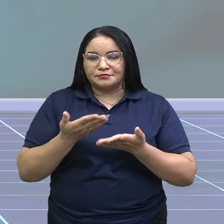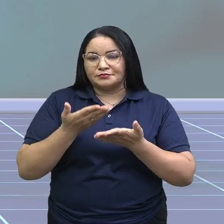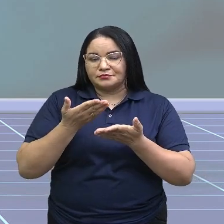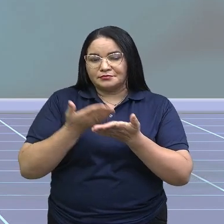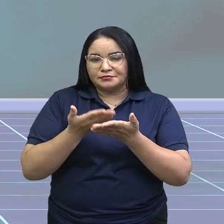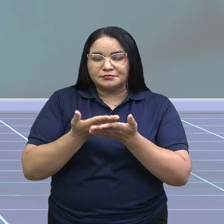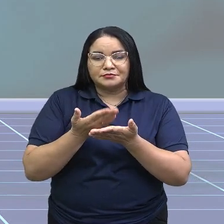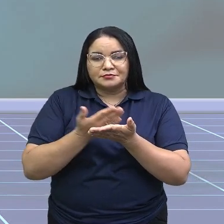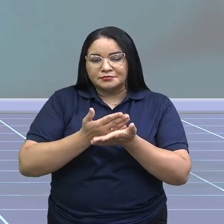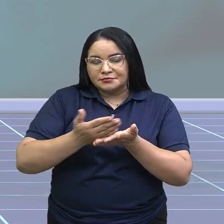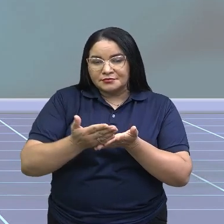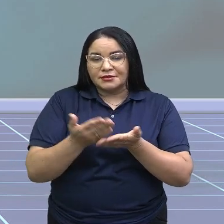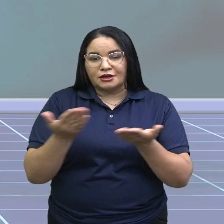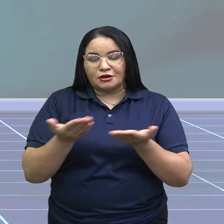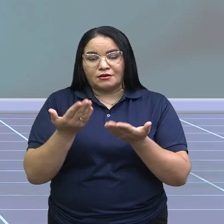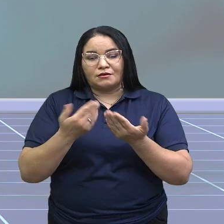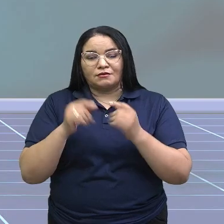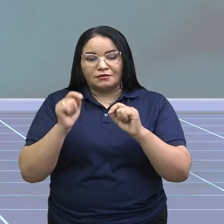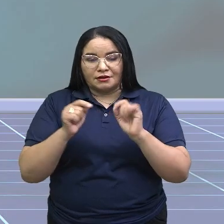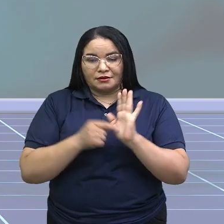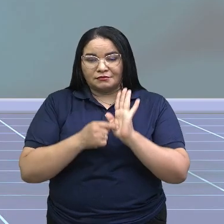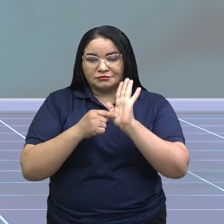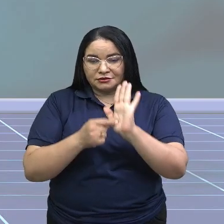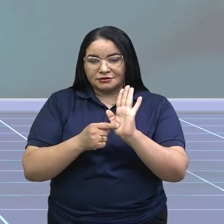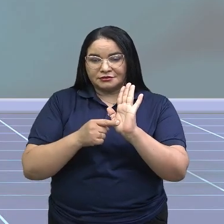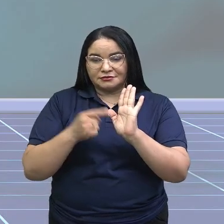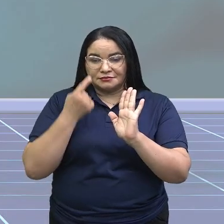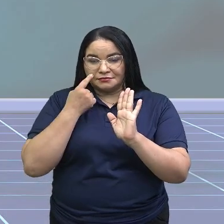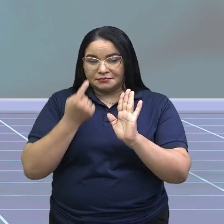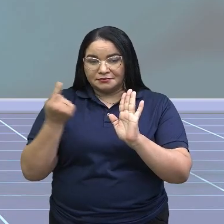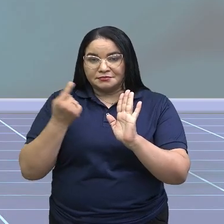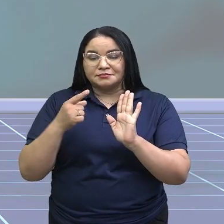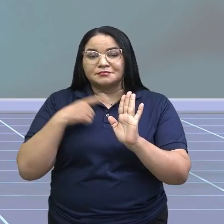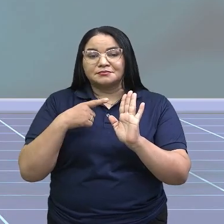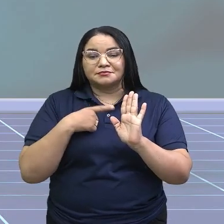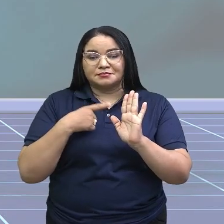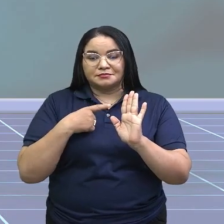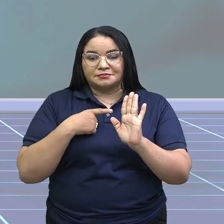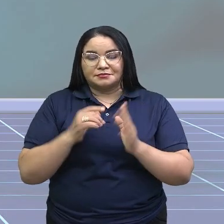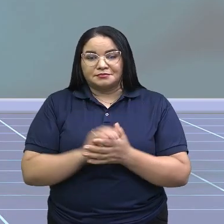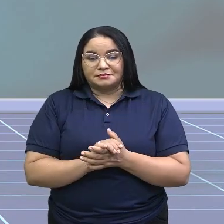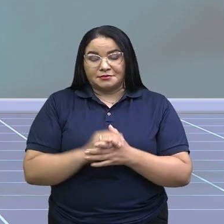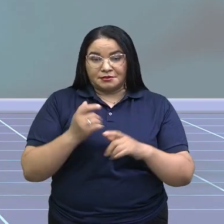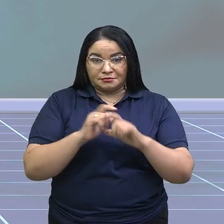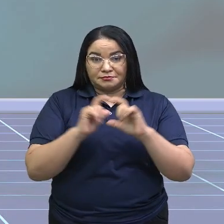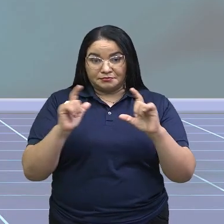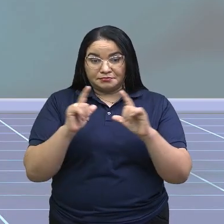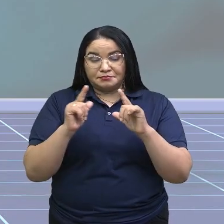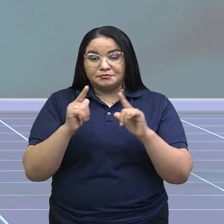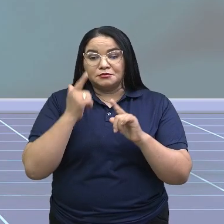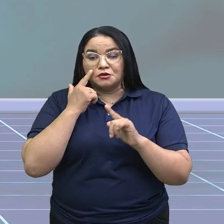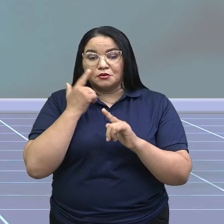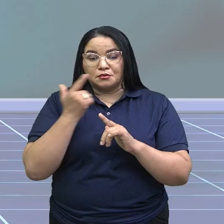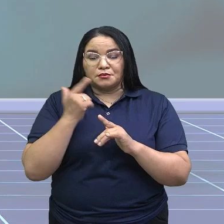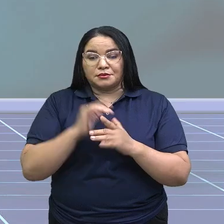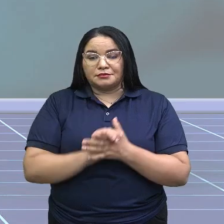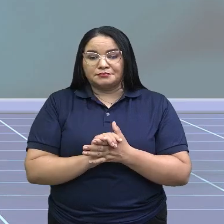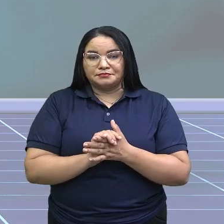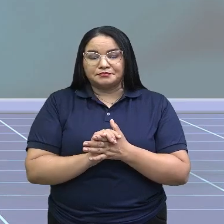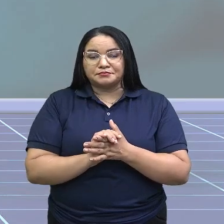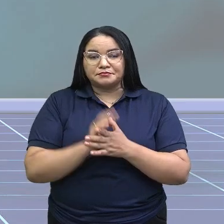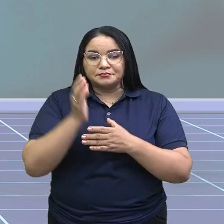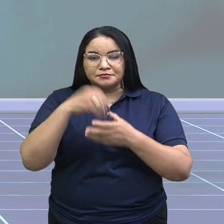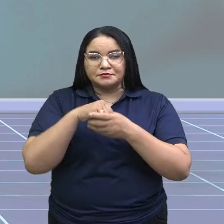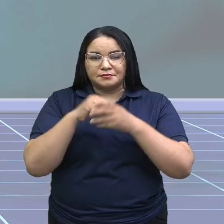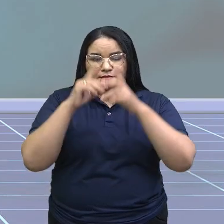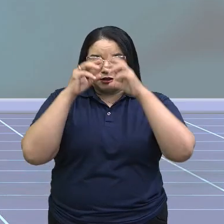essas representações do sistema nervoso, né? Aqui vocês podem observar de uma forma mais ampliada uma parte de um